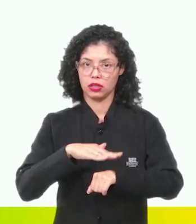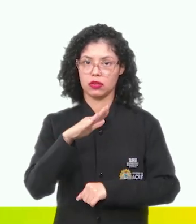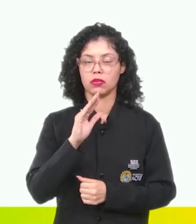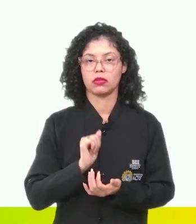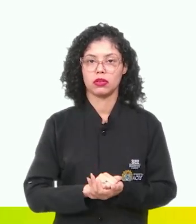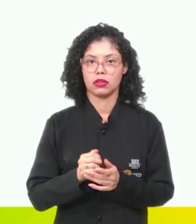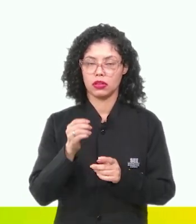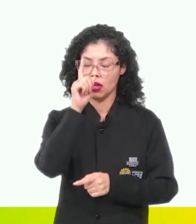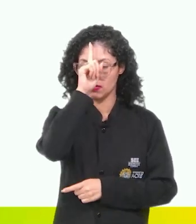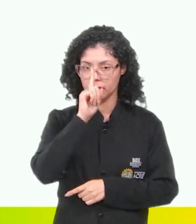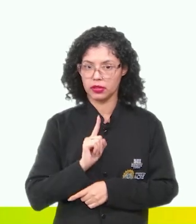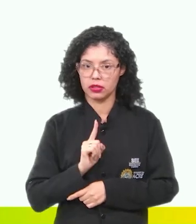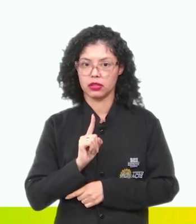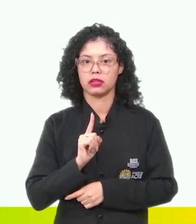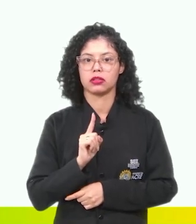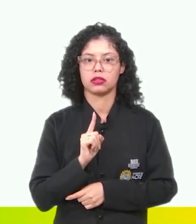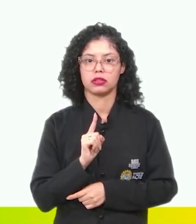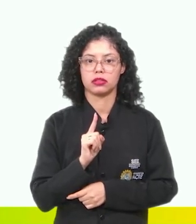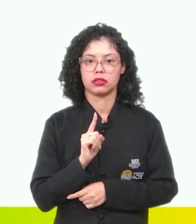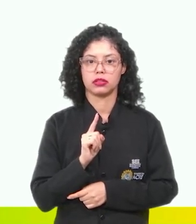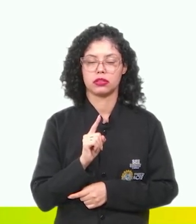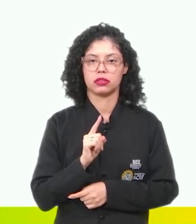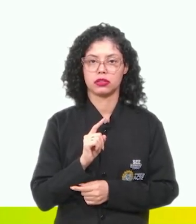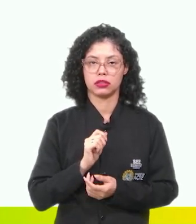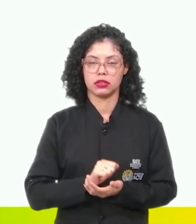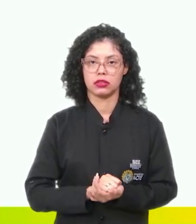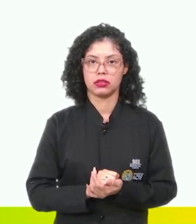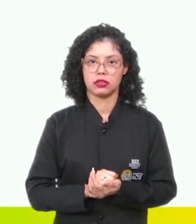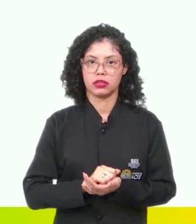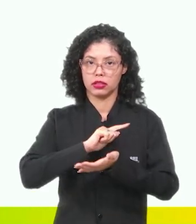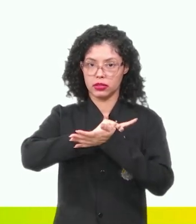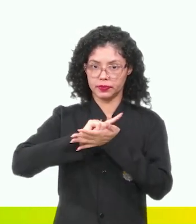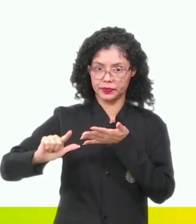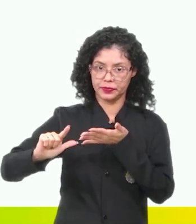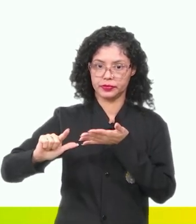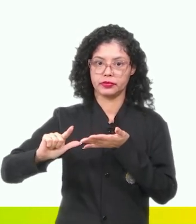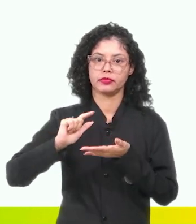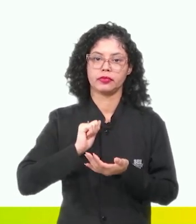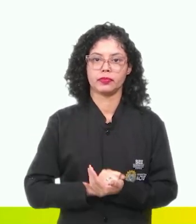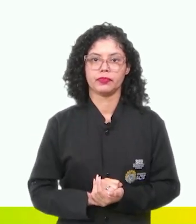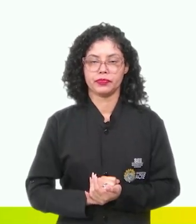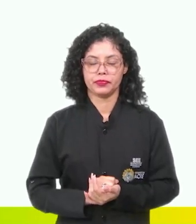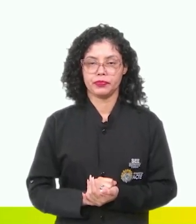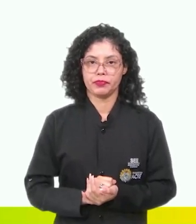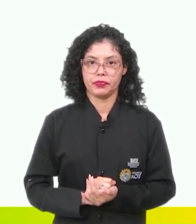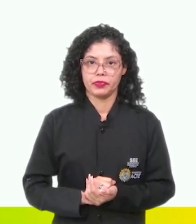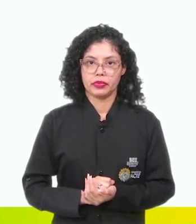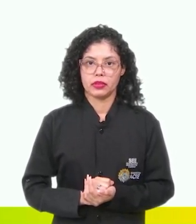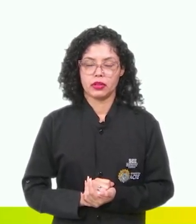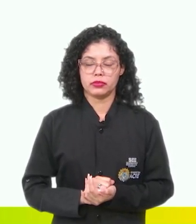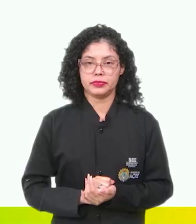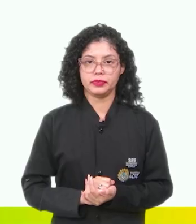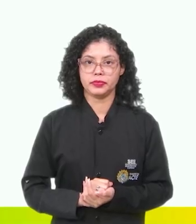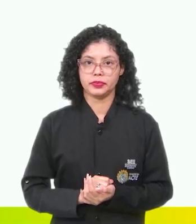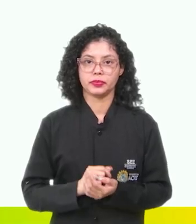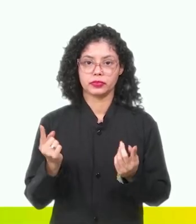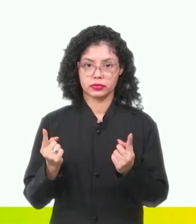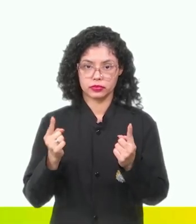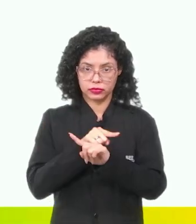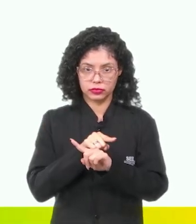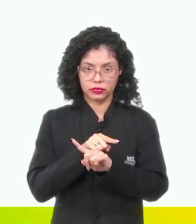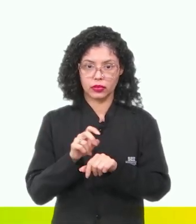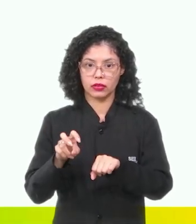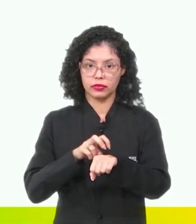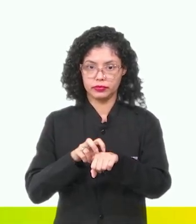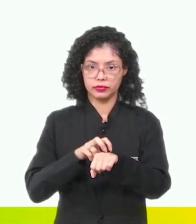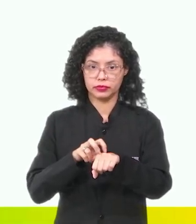ervilha amarela e lisa. E, ele cruzou